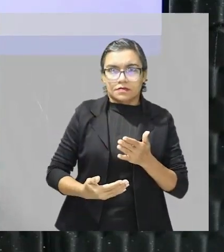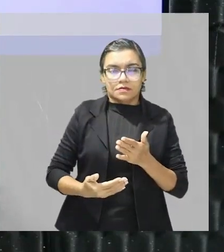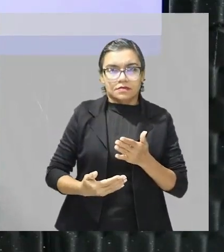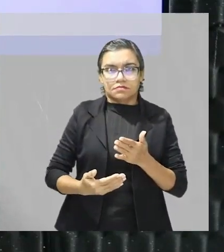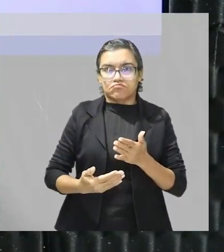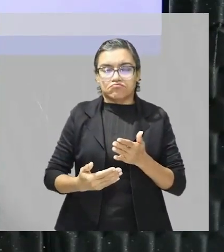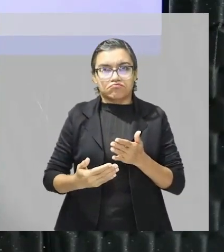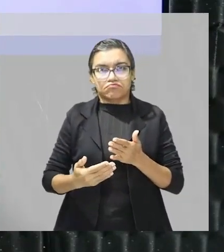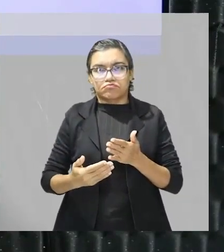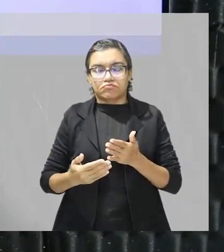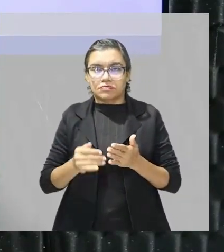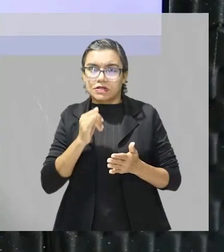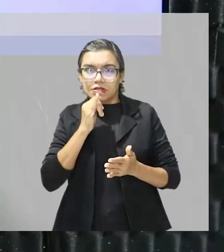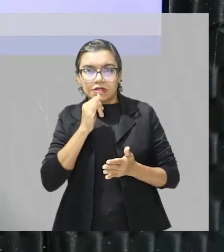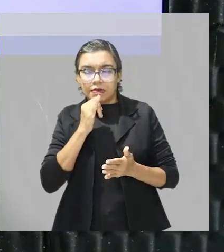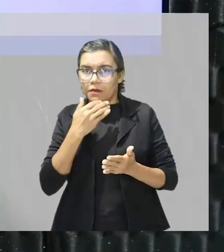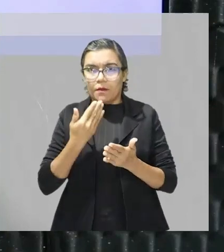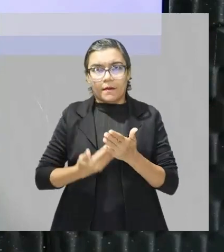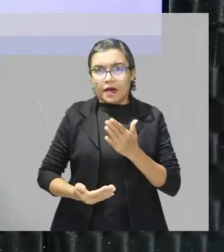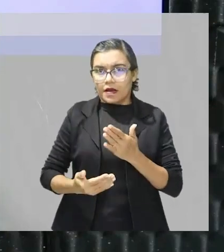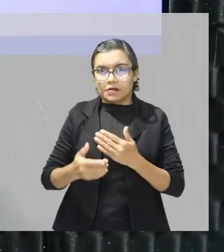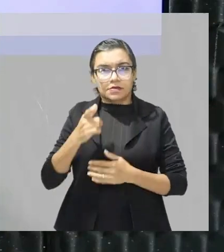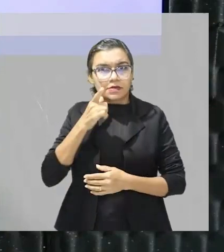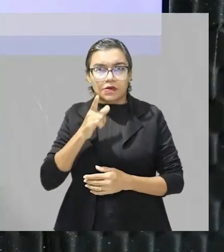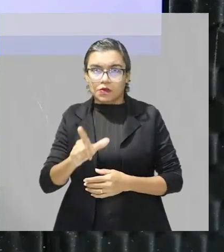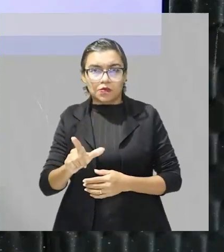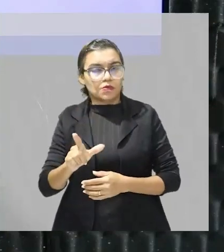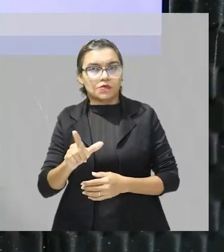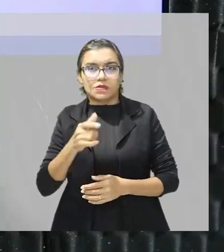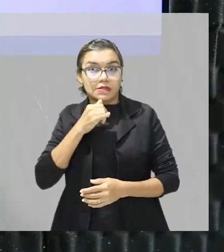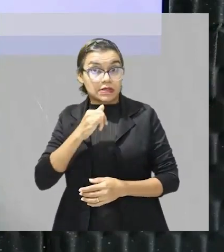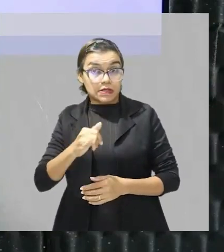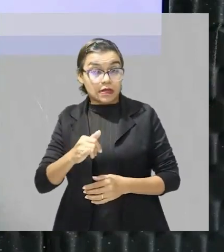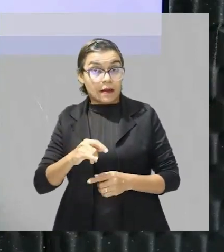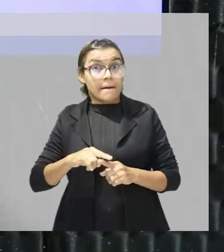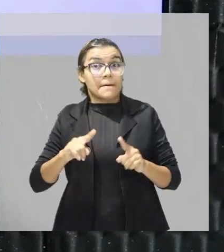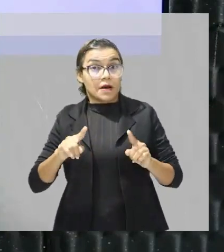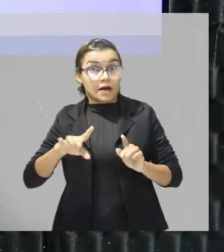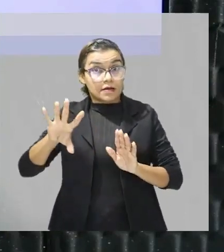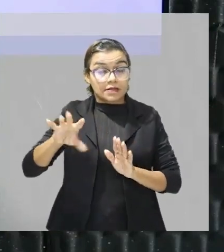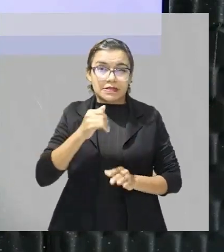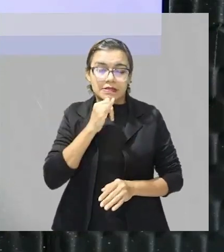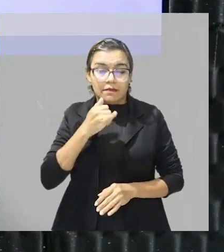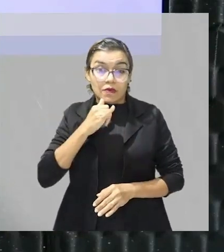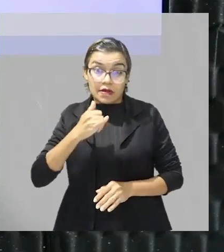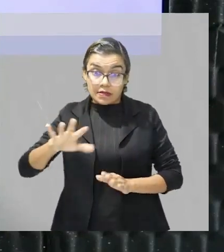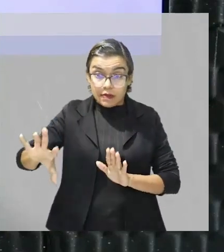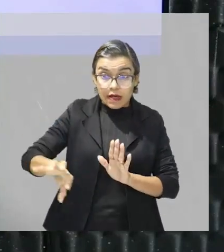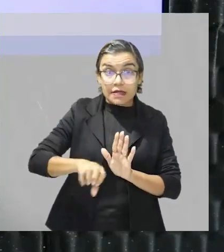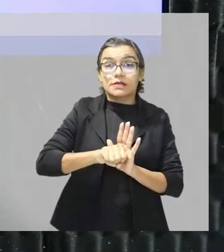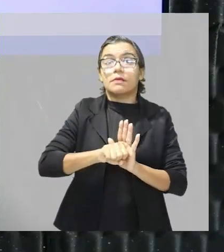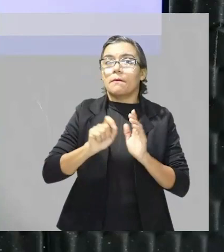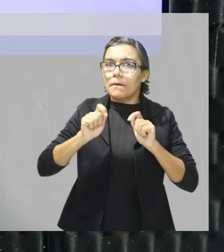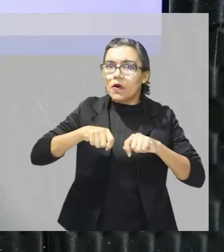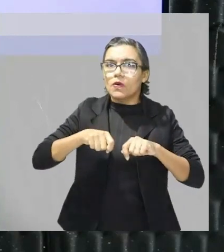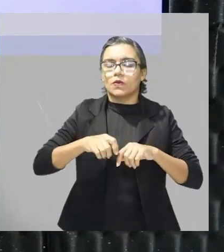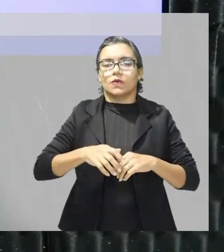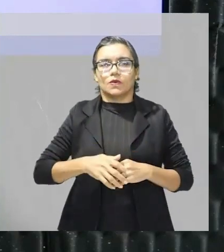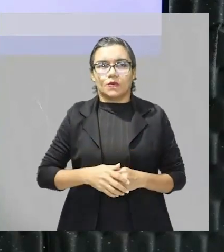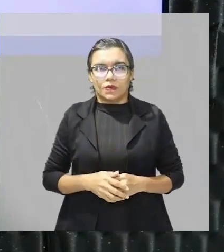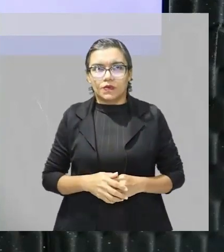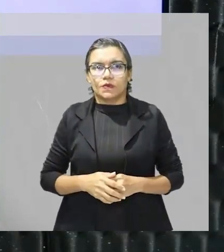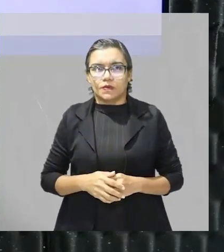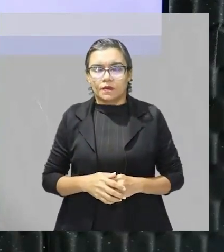energia no entanto esses elétrons eles podem receber energia ou seja eles podem